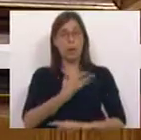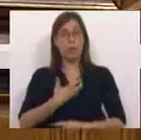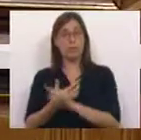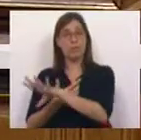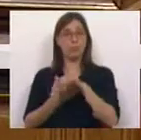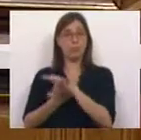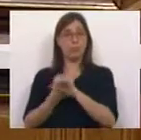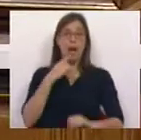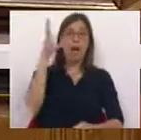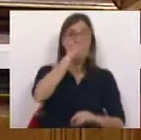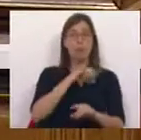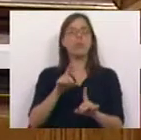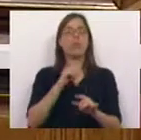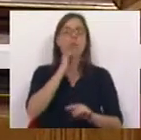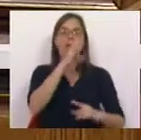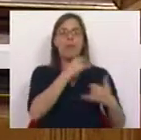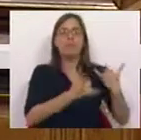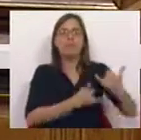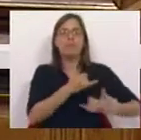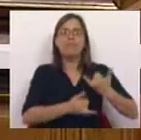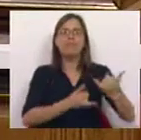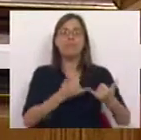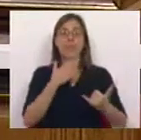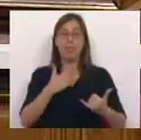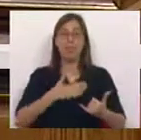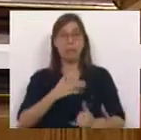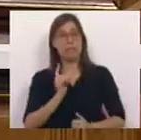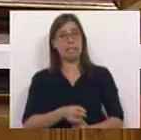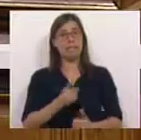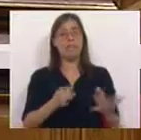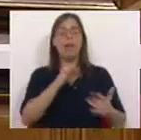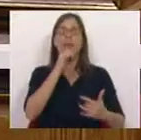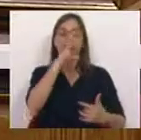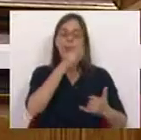cativações constitui um mecanismo que os sucessivos governos nos têm brindado,